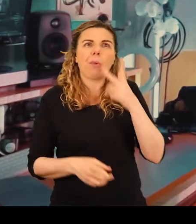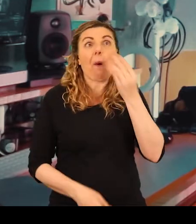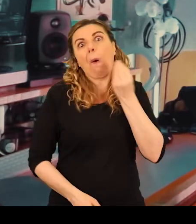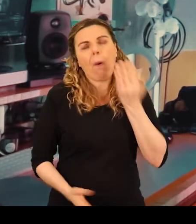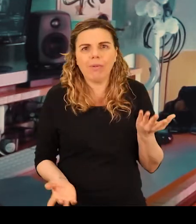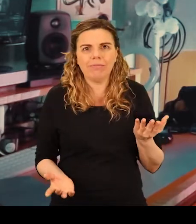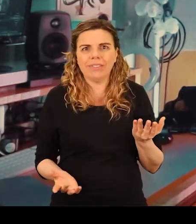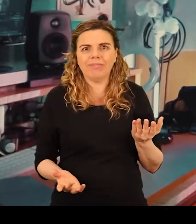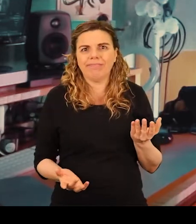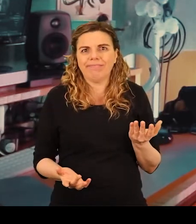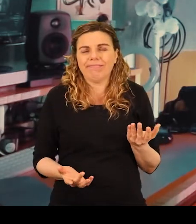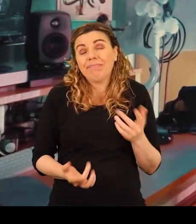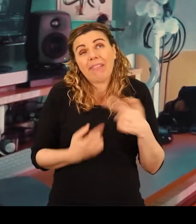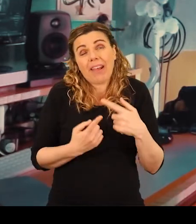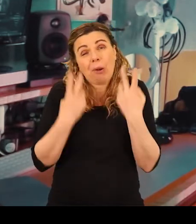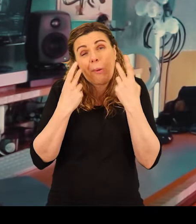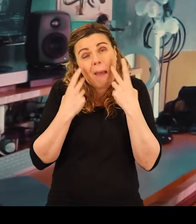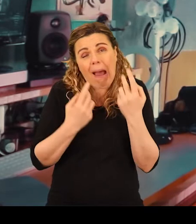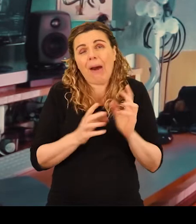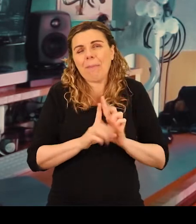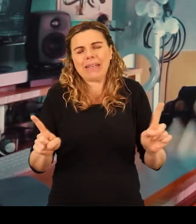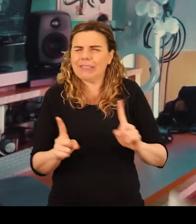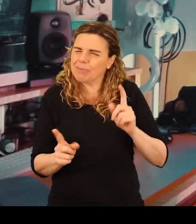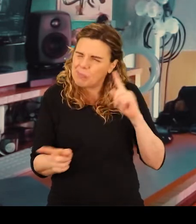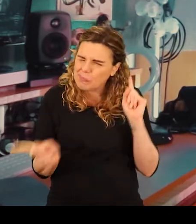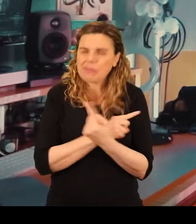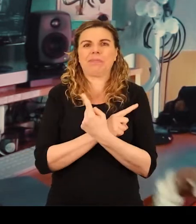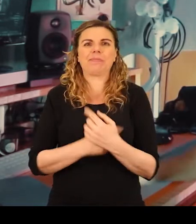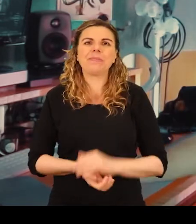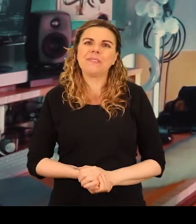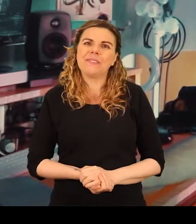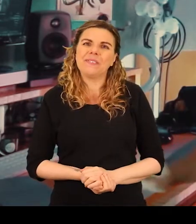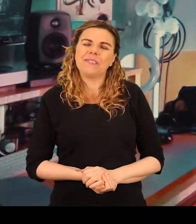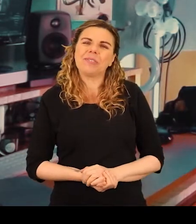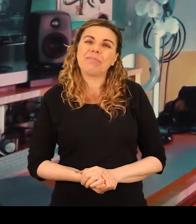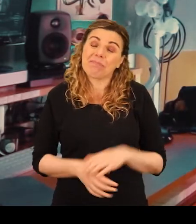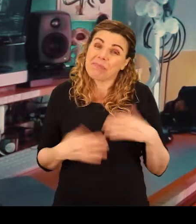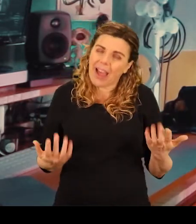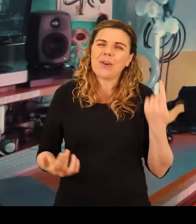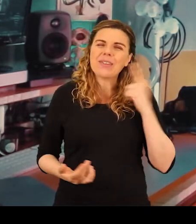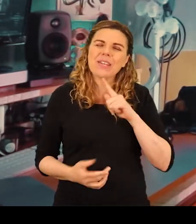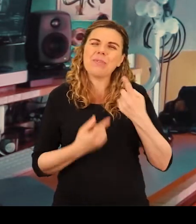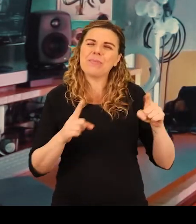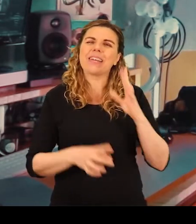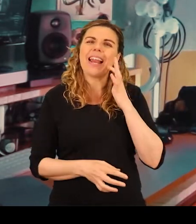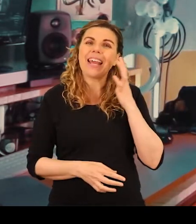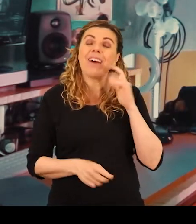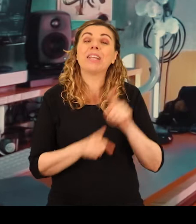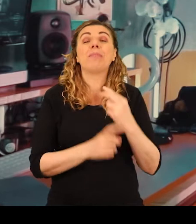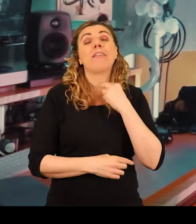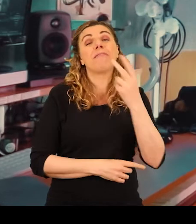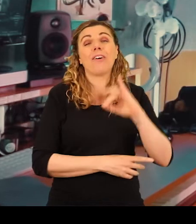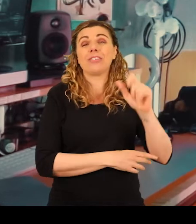ficasse tão óbvia para o que seria o normal de uma canção desse tipo, né? Eu acho que isso acabou trazendo